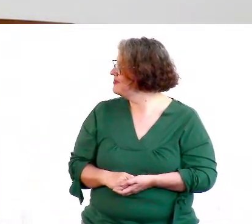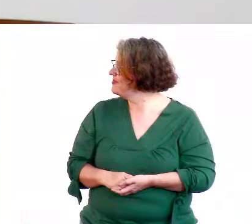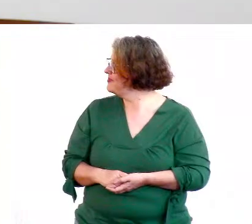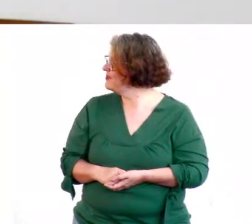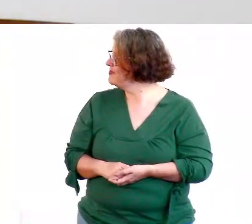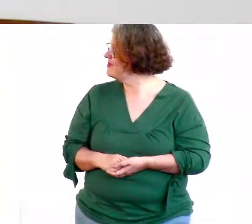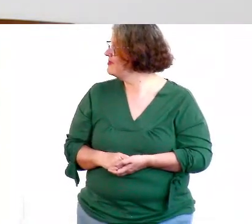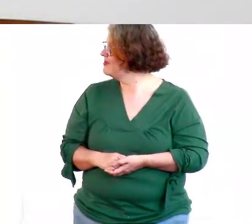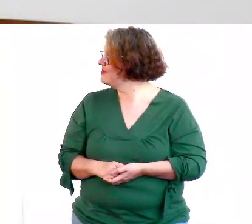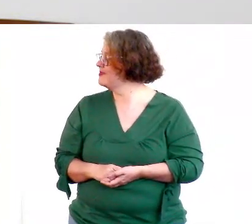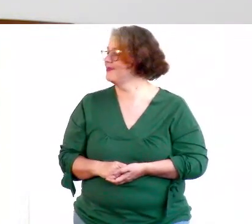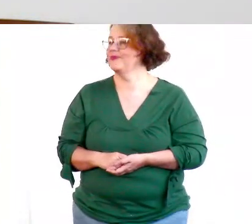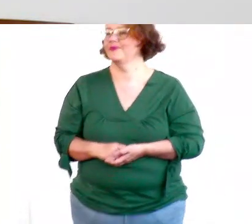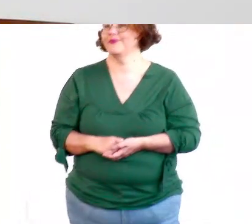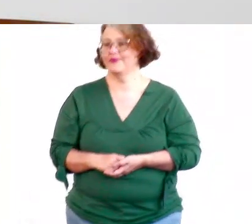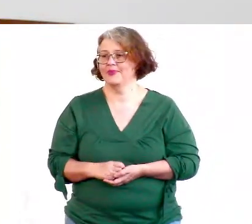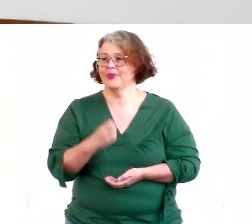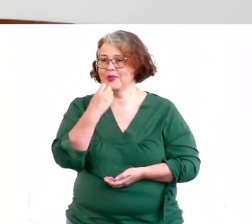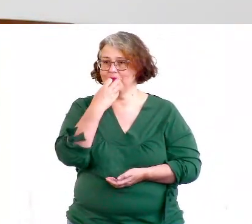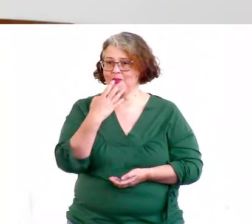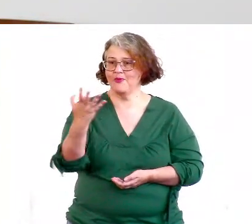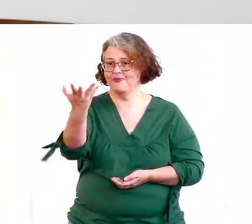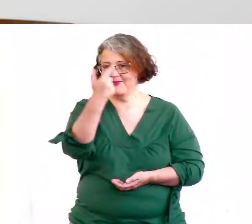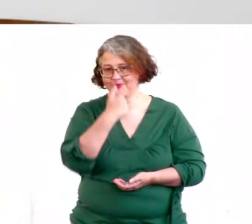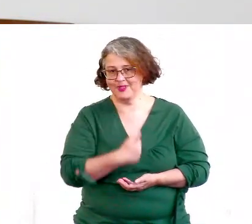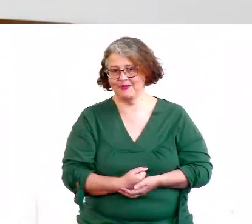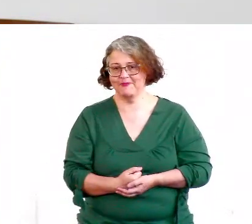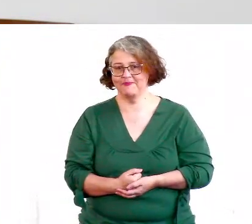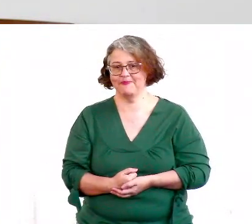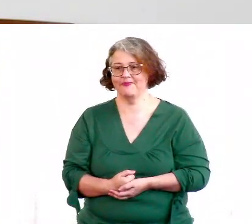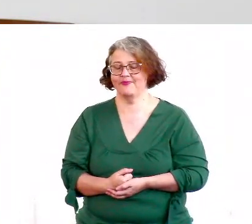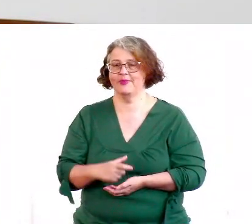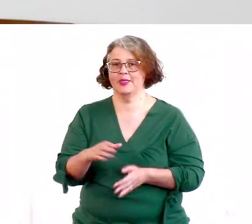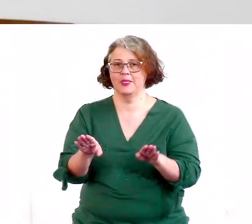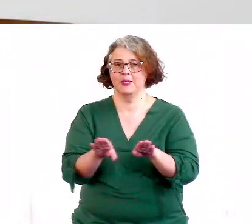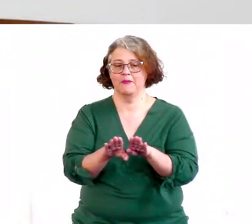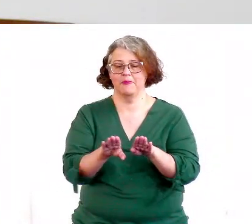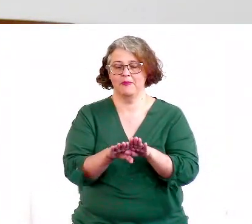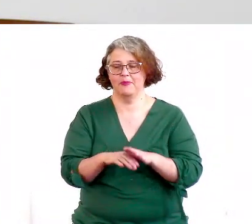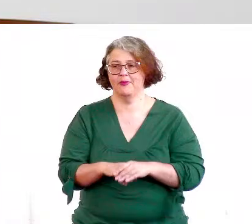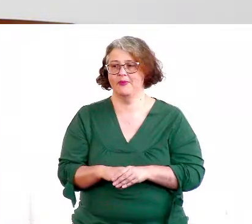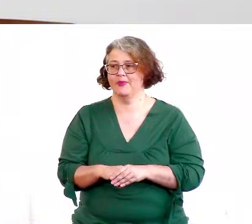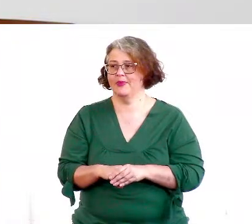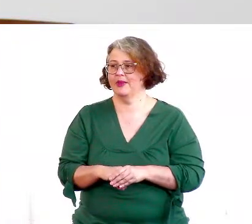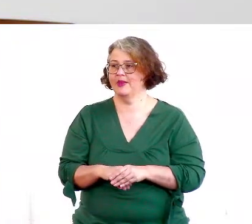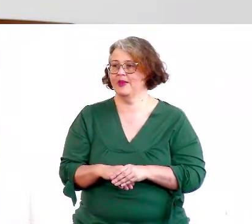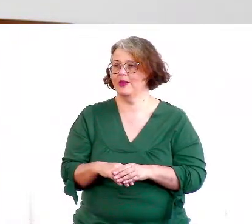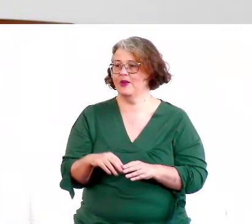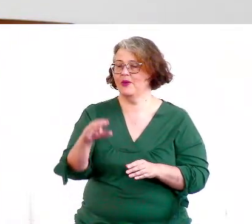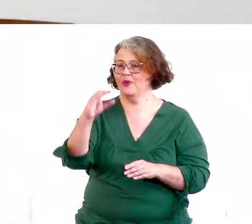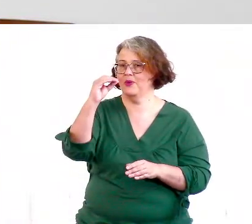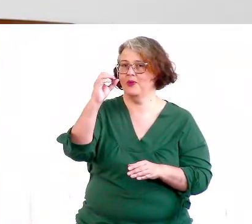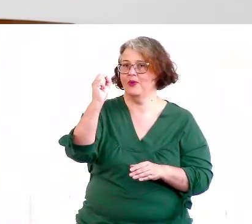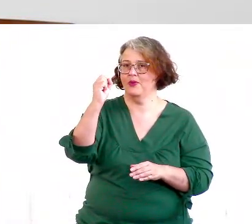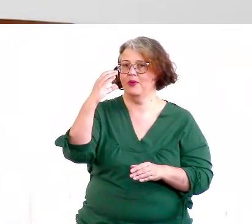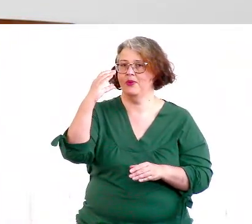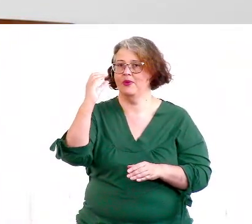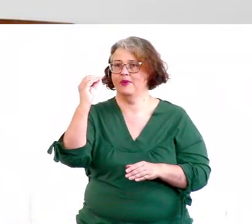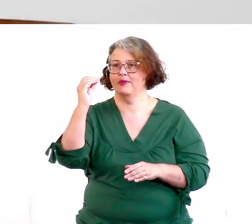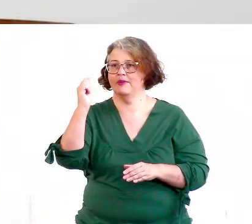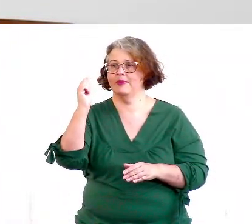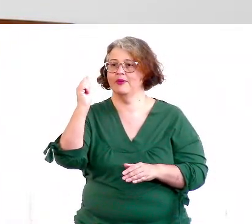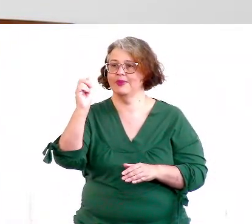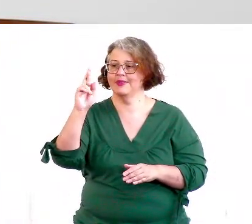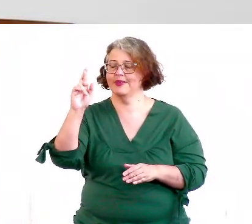cumprimentou ali, que bom que estão conosco pela primeira vez. Também o Oscar, a Simone e a Lourdes, onde estão,